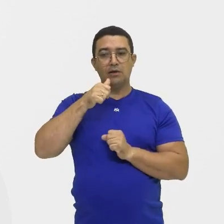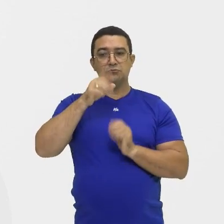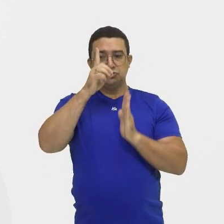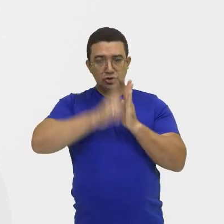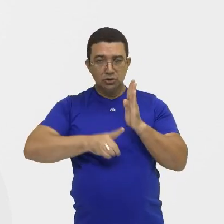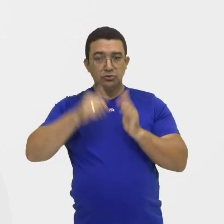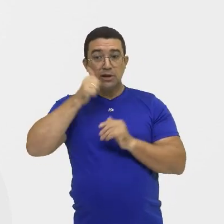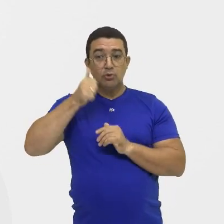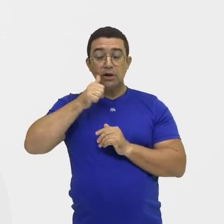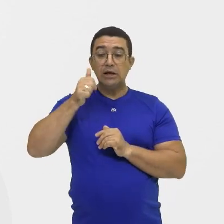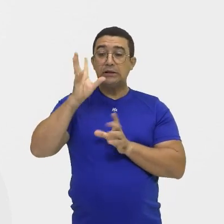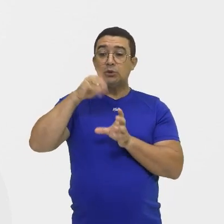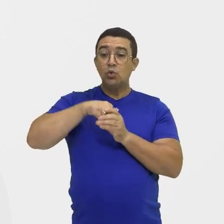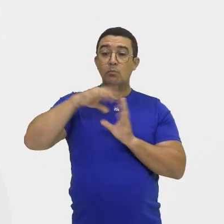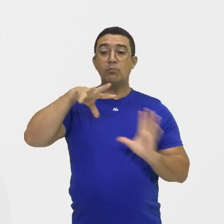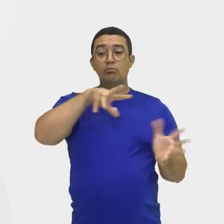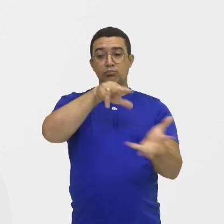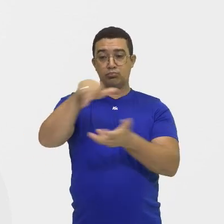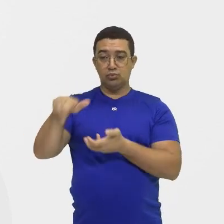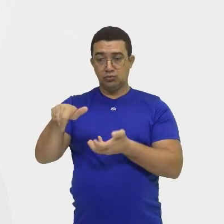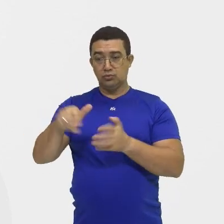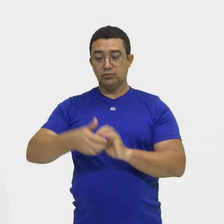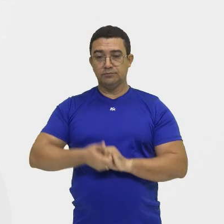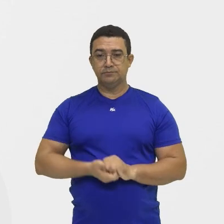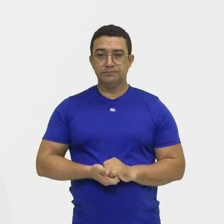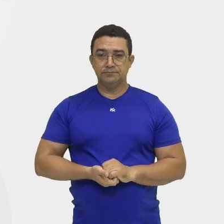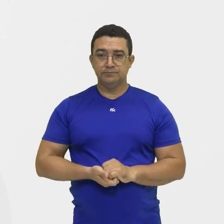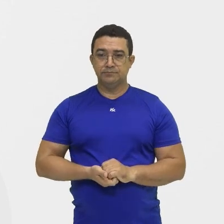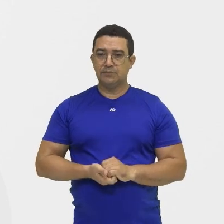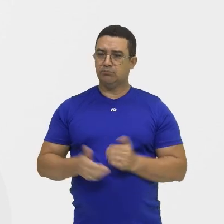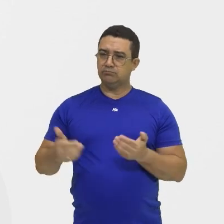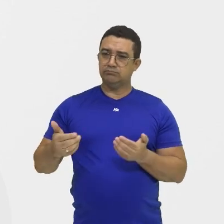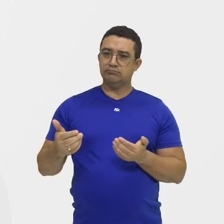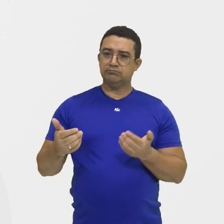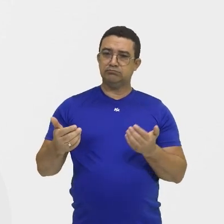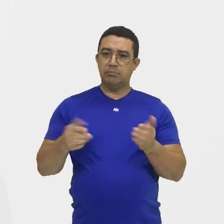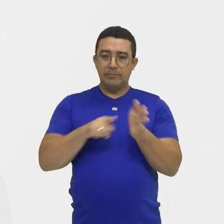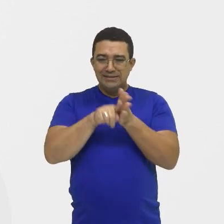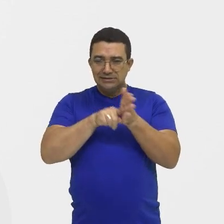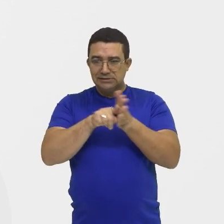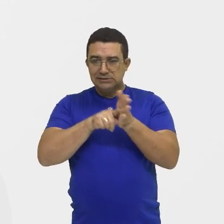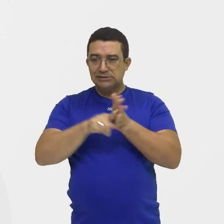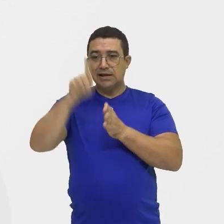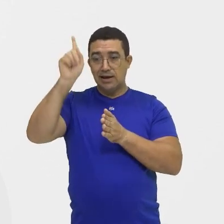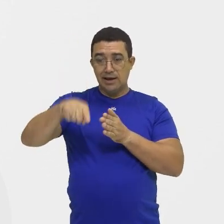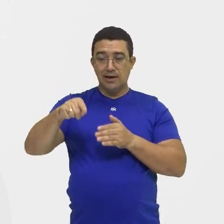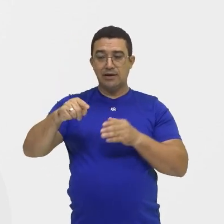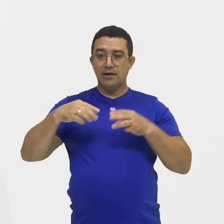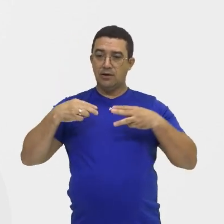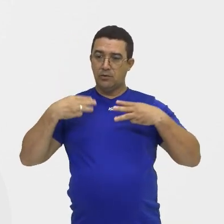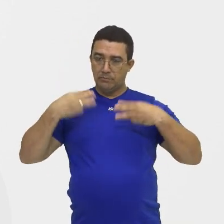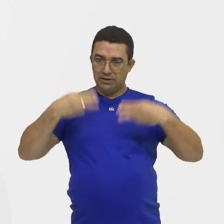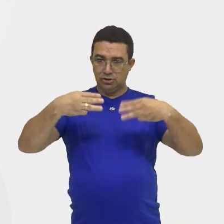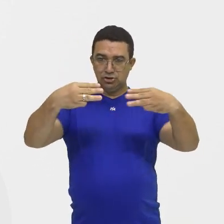mulher no mundo. Então, o levantamento é do Ministério da Mulher, da Família e dos